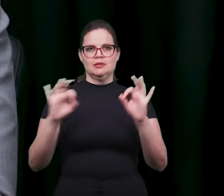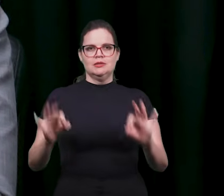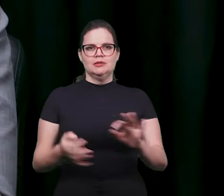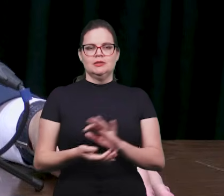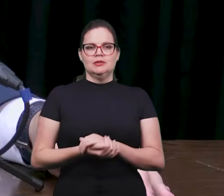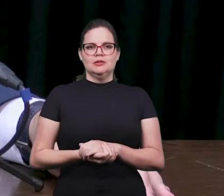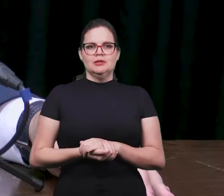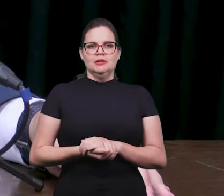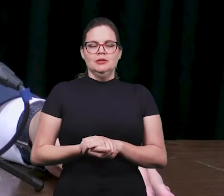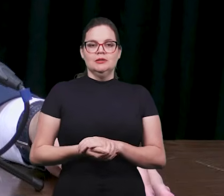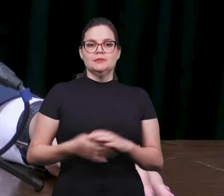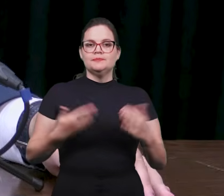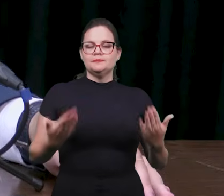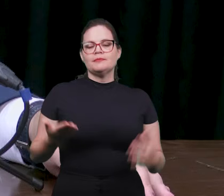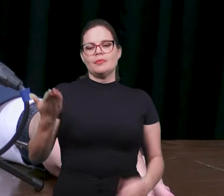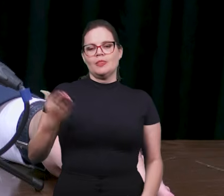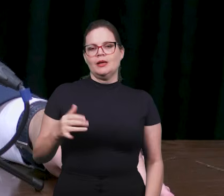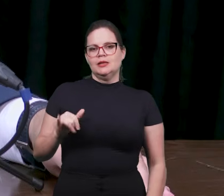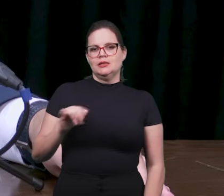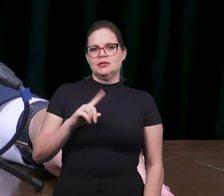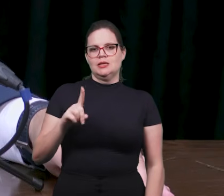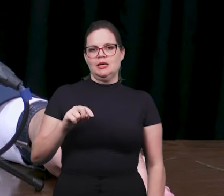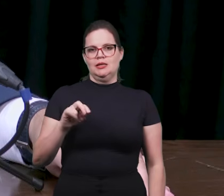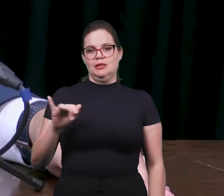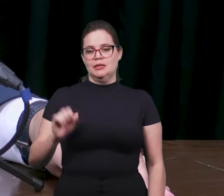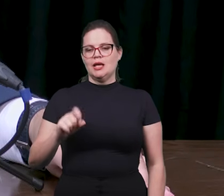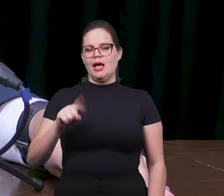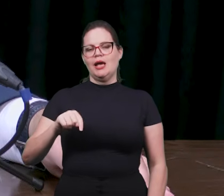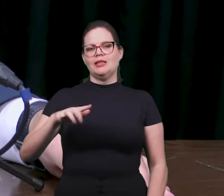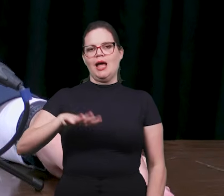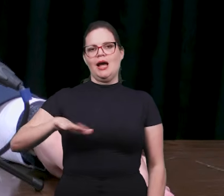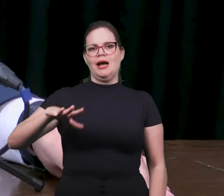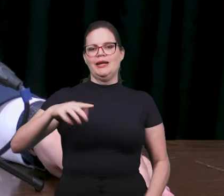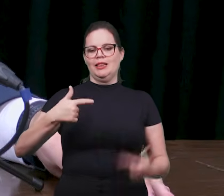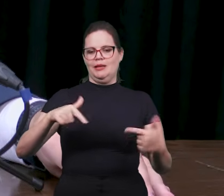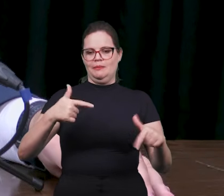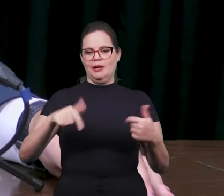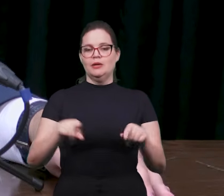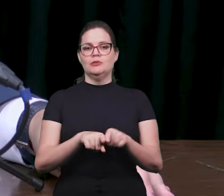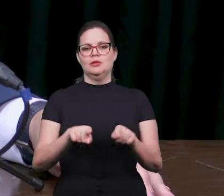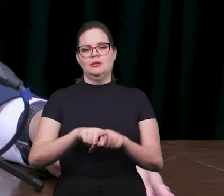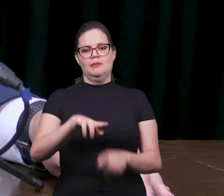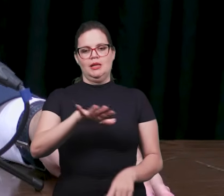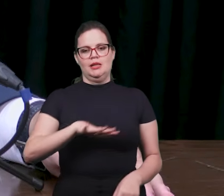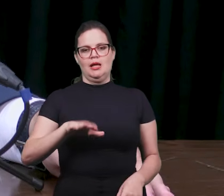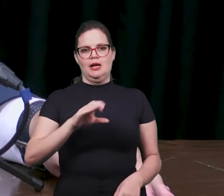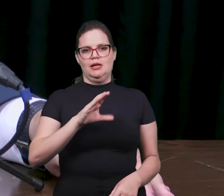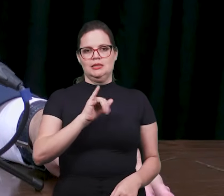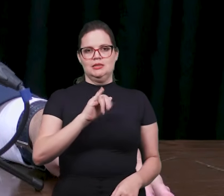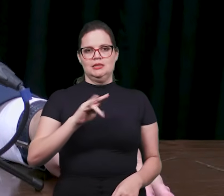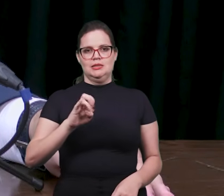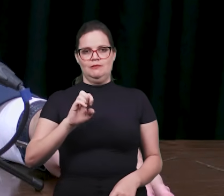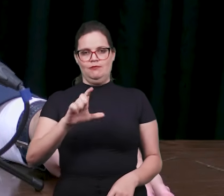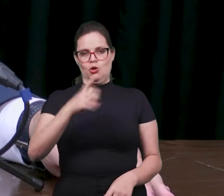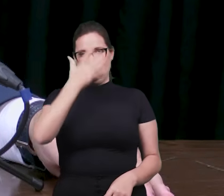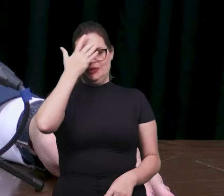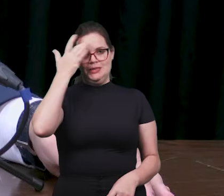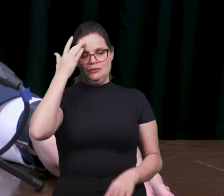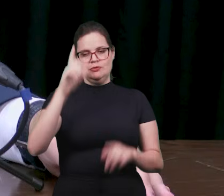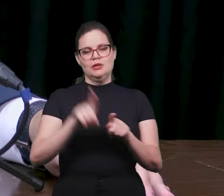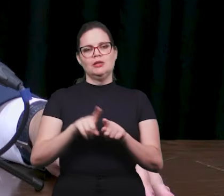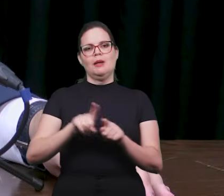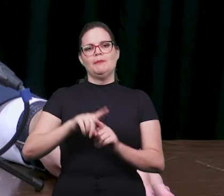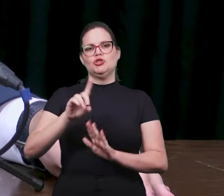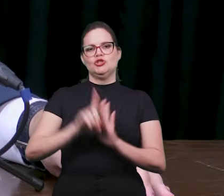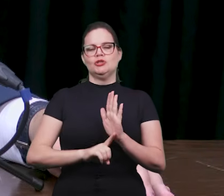assistem. Doutor Isaías Diniz, ele é advogado trabalhista, também atua na área civil e também com MBA em Direito